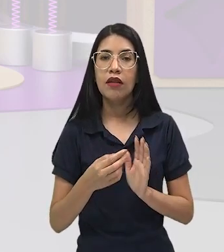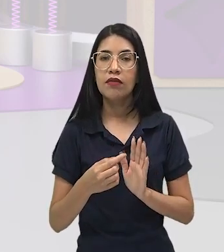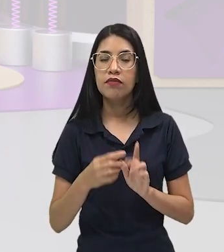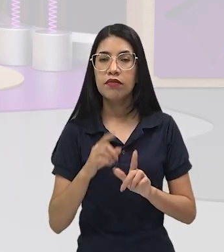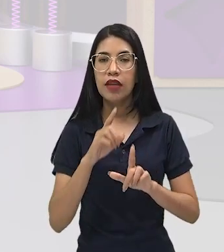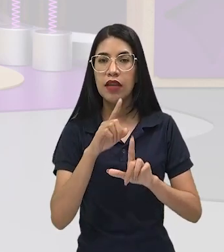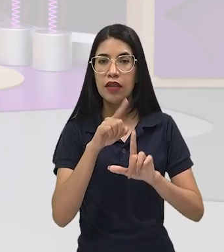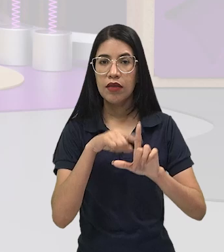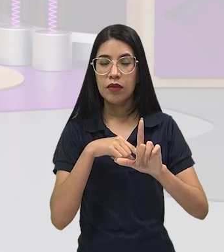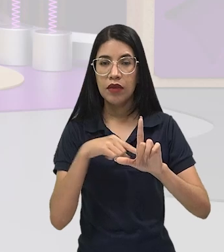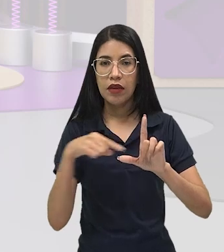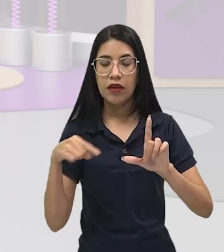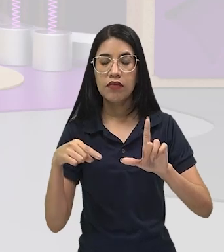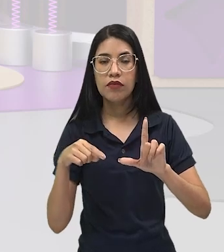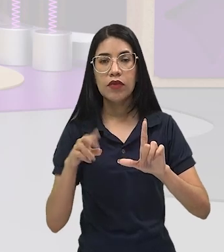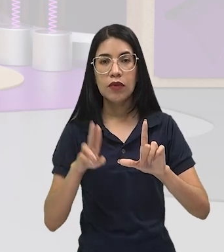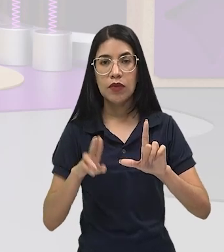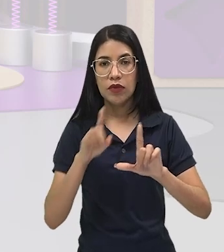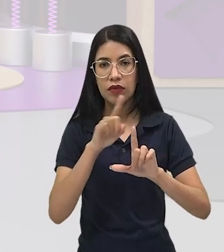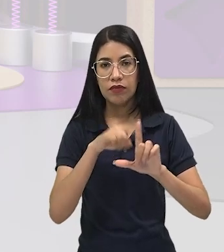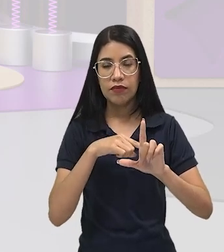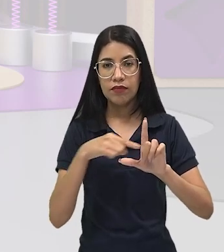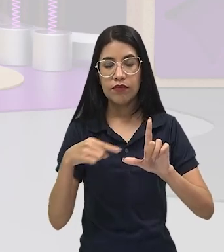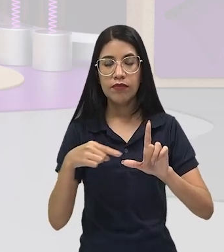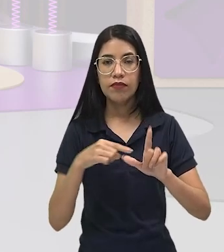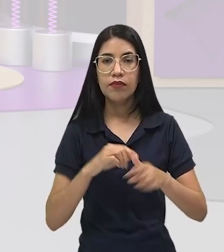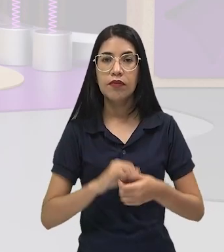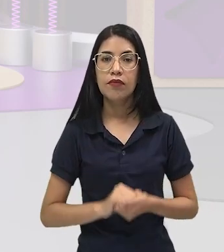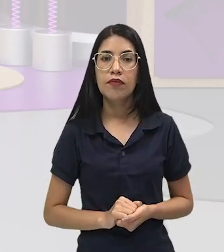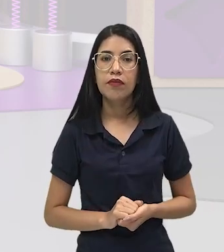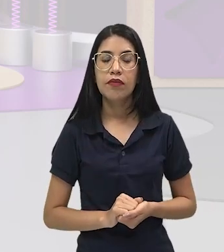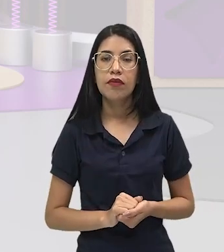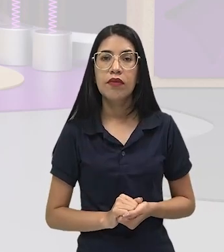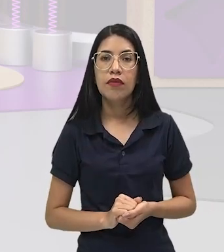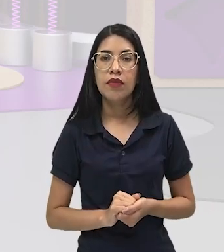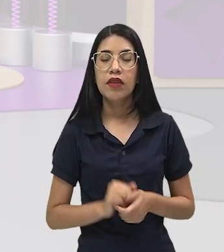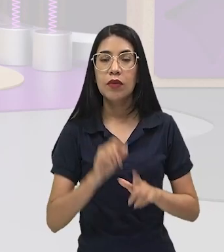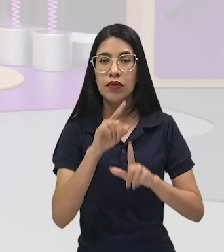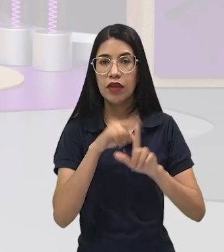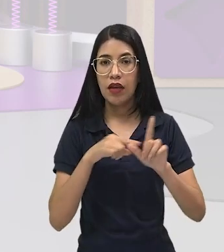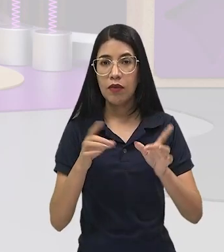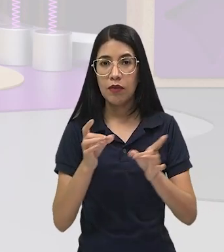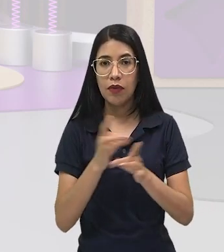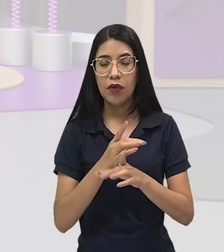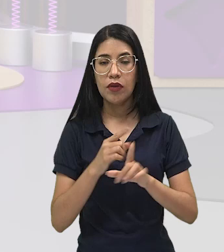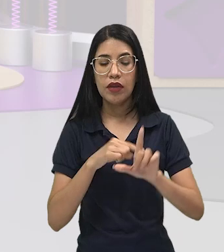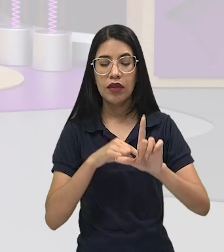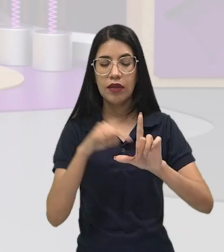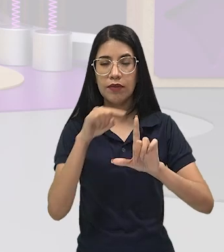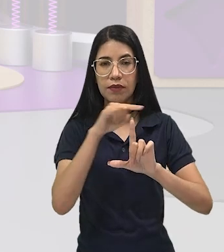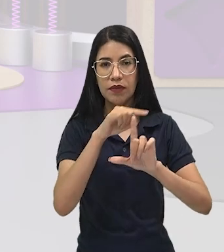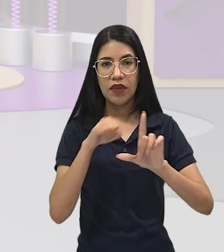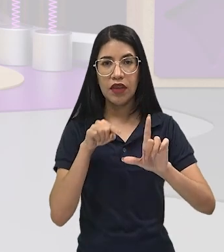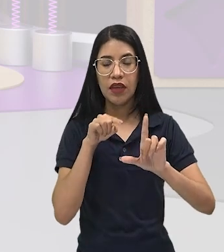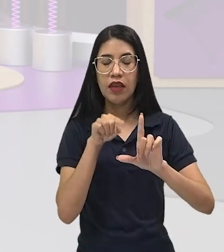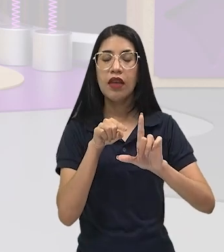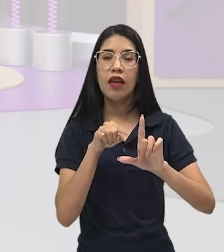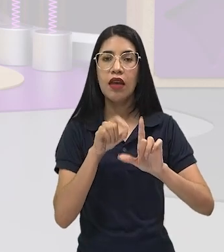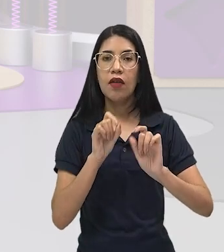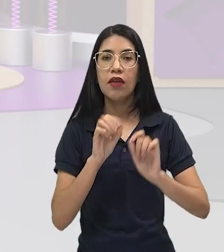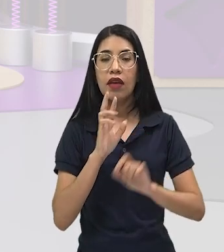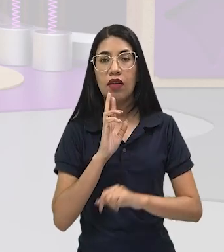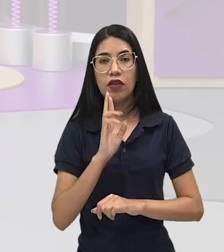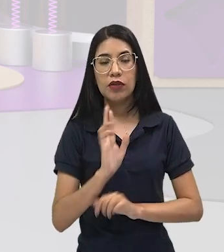resolução analítica dele, utilizando o plano cartesiano. As retas já estavam prontas aí, e onde elas se interceptam é a